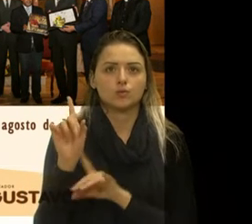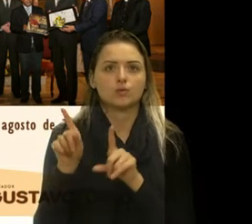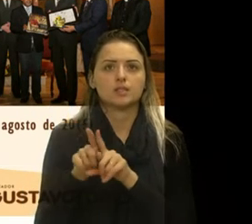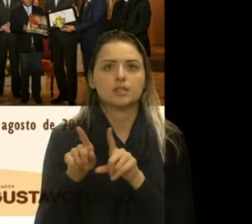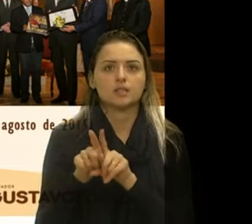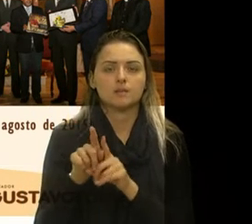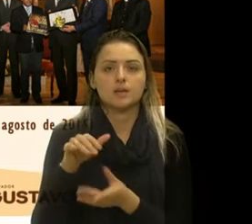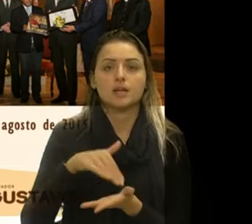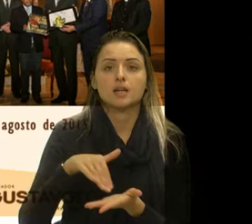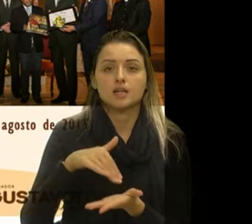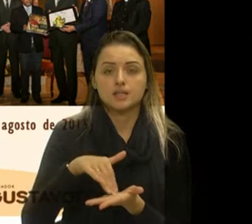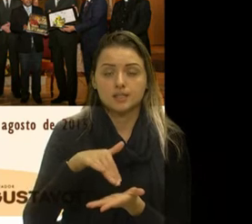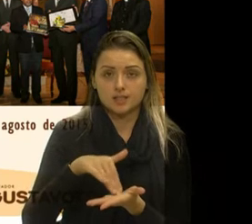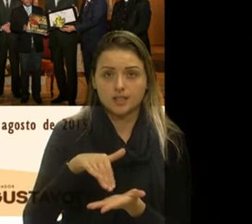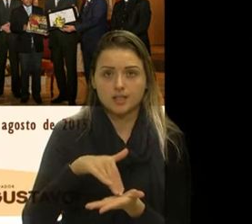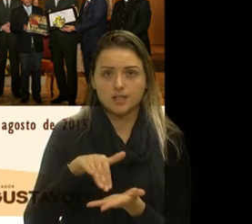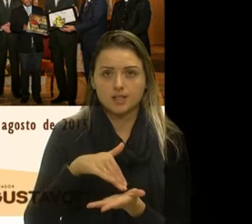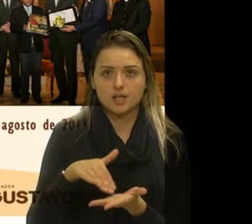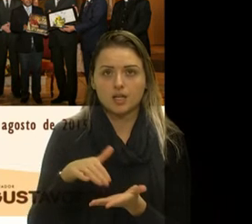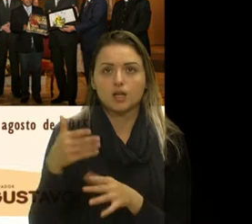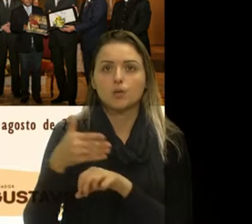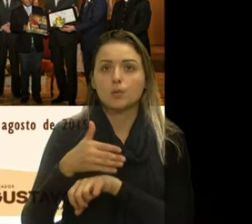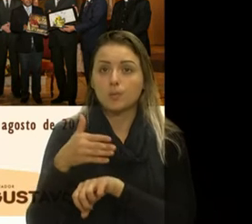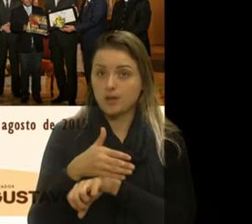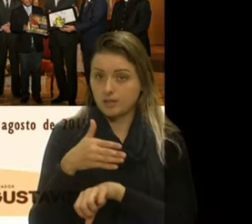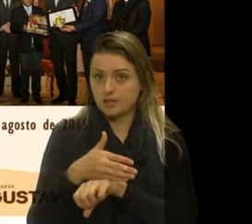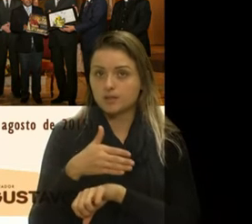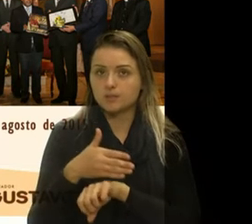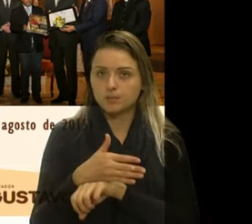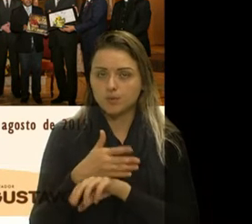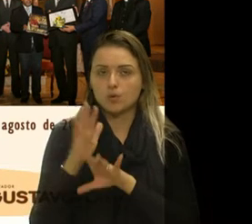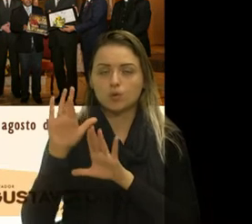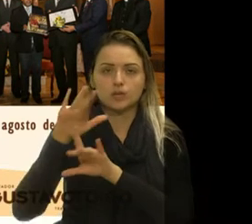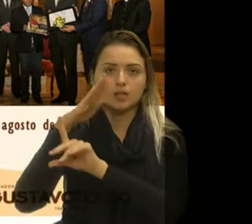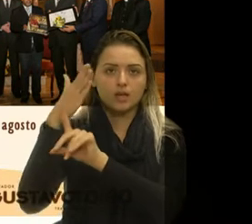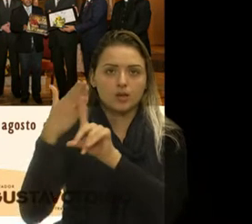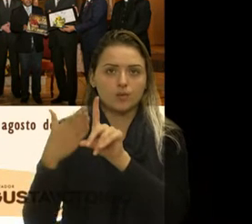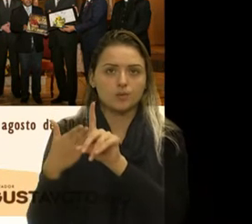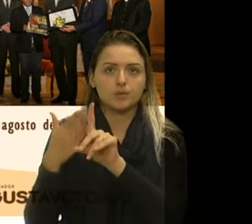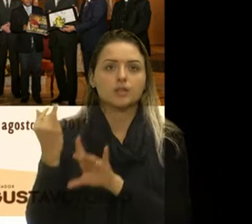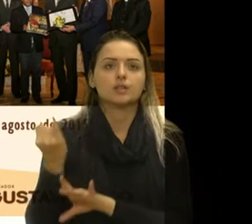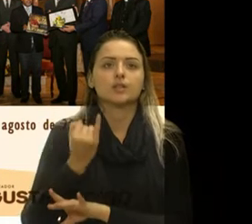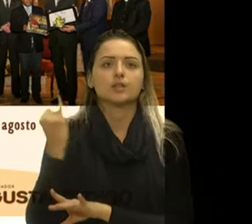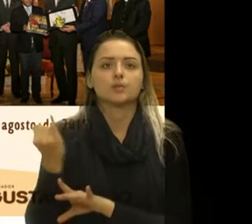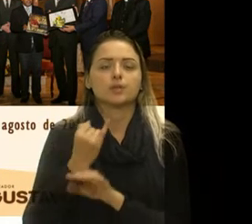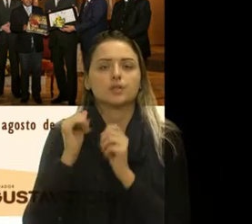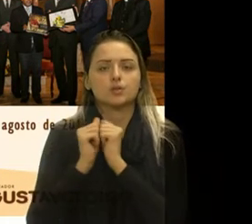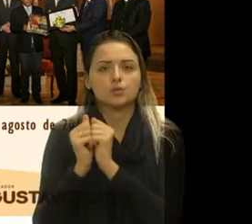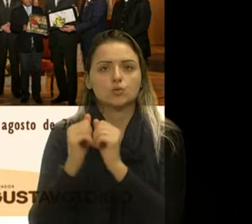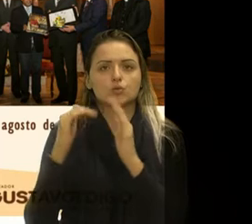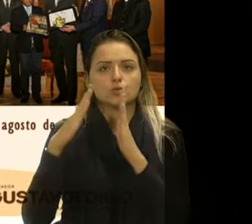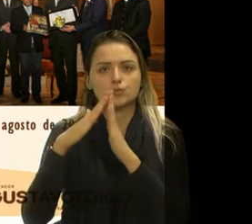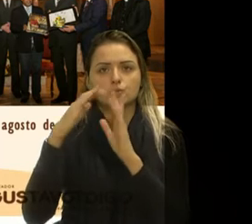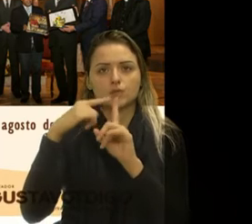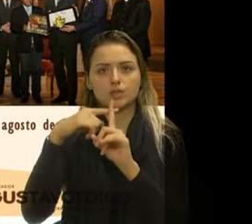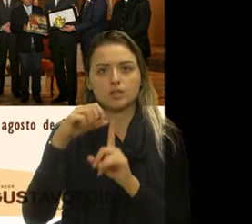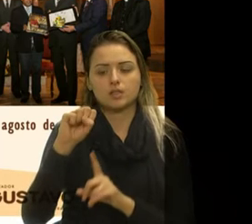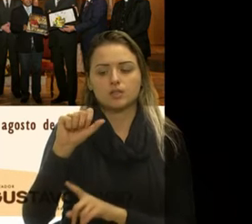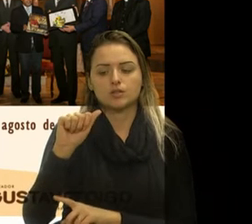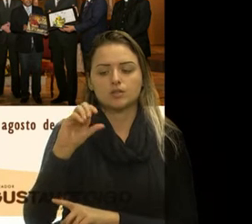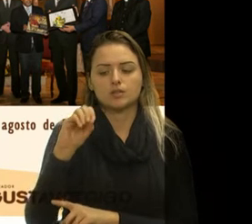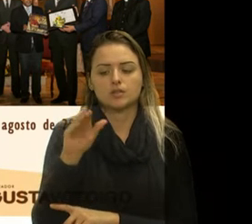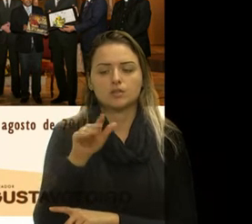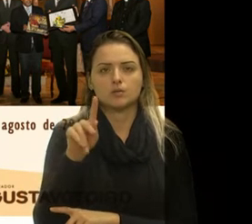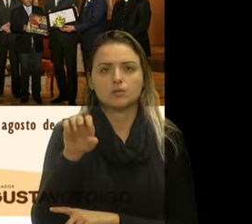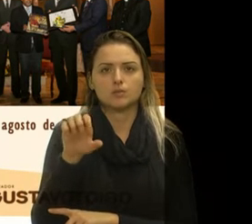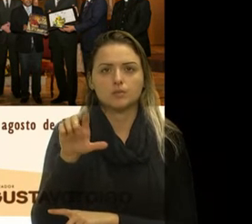enquanto secretário à época, esteve nessa sessão solene memorável junto à Igreja de Pellegrino. Nós tivemos aqui essência naquela